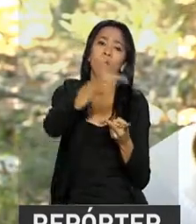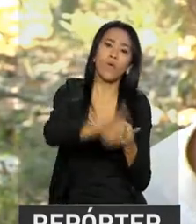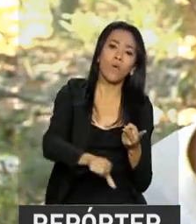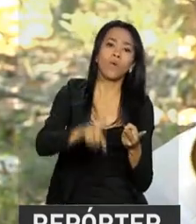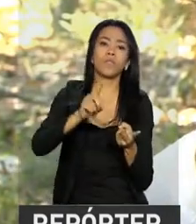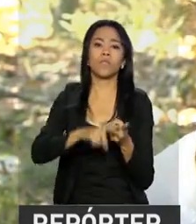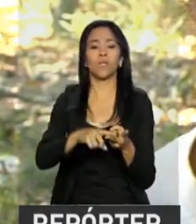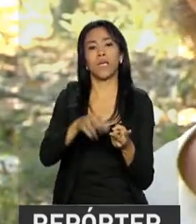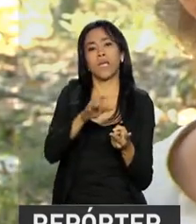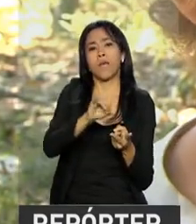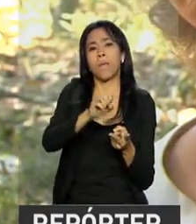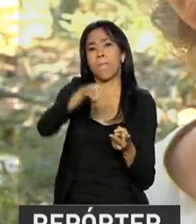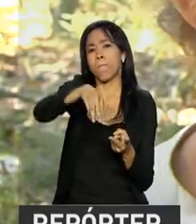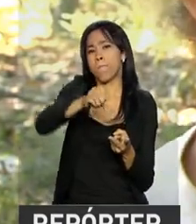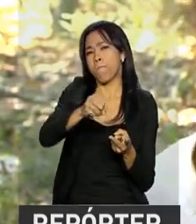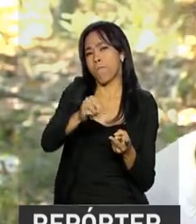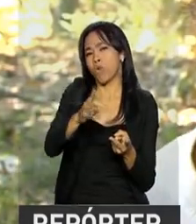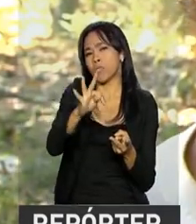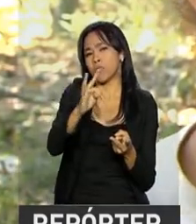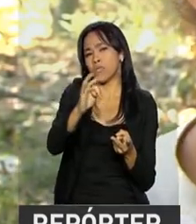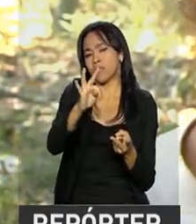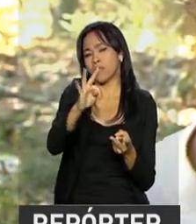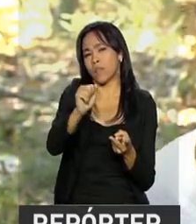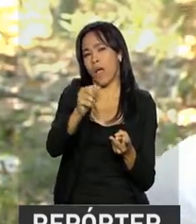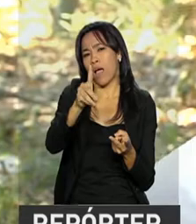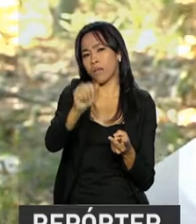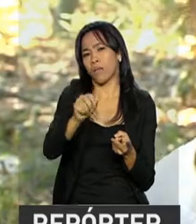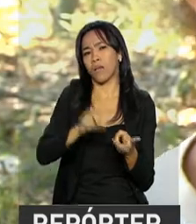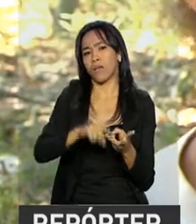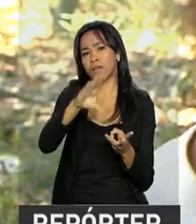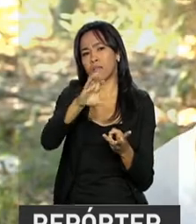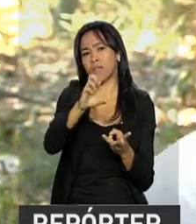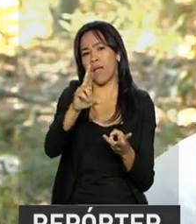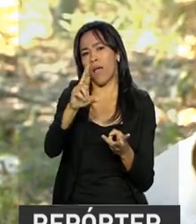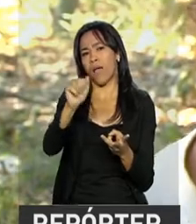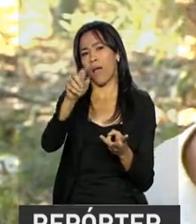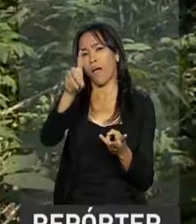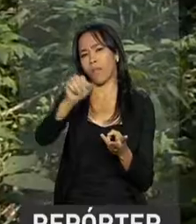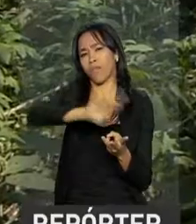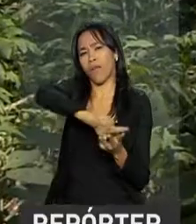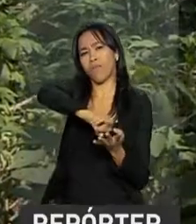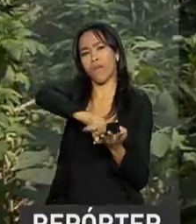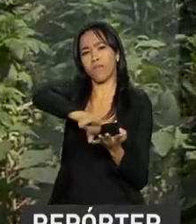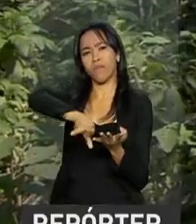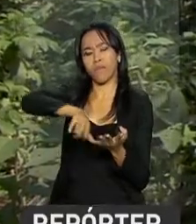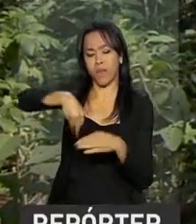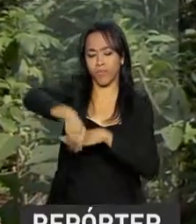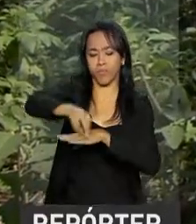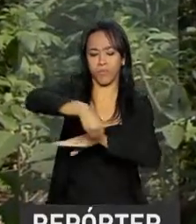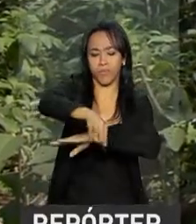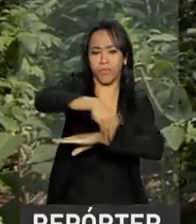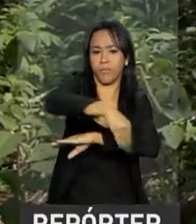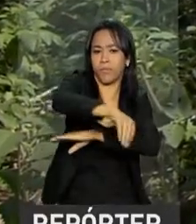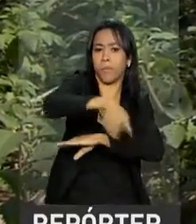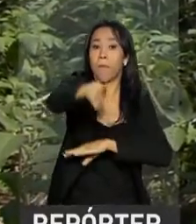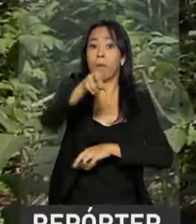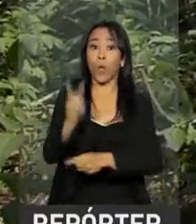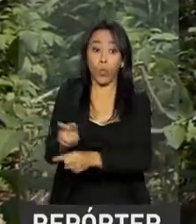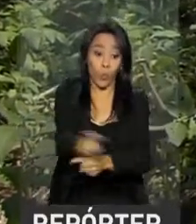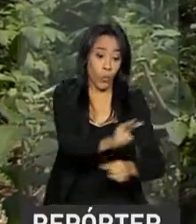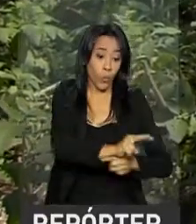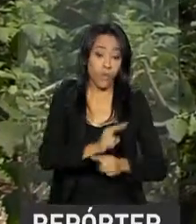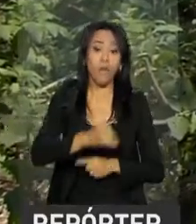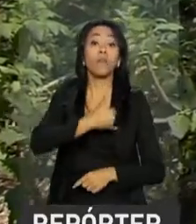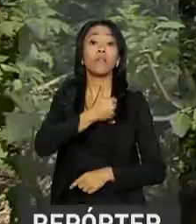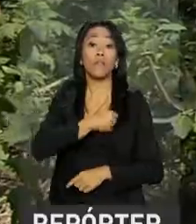taioba a mostarda é cerrada e outras muitas outras à disposição para cuidar de tanta planta aos